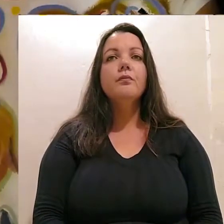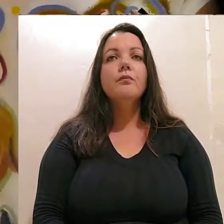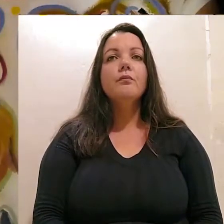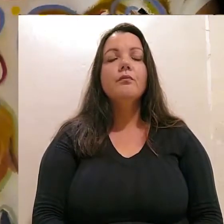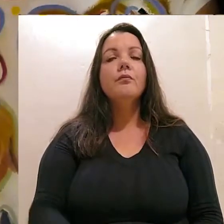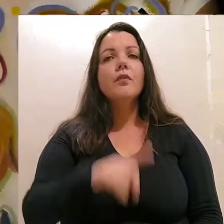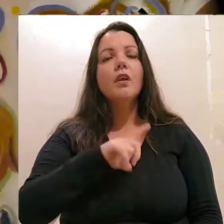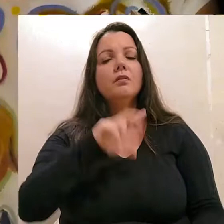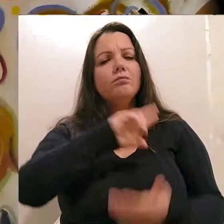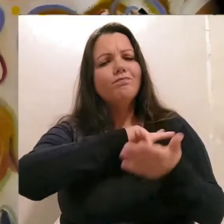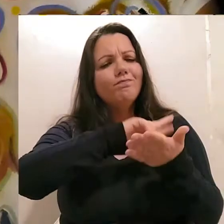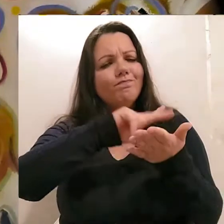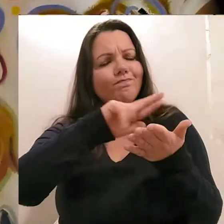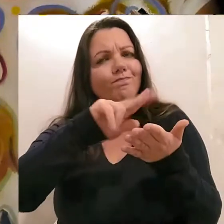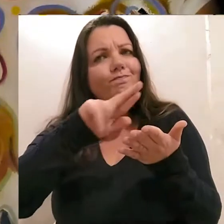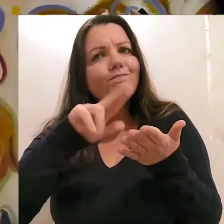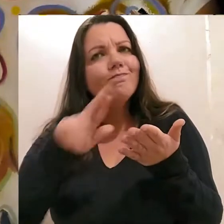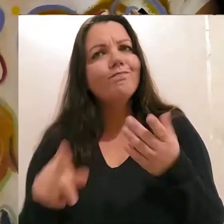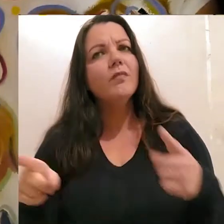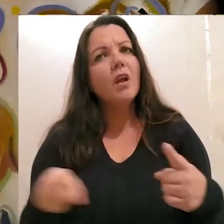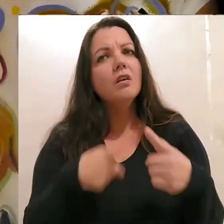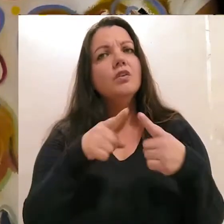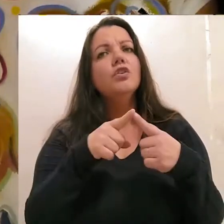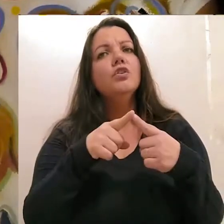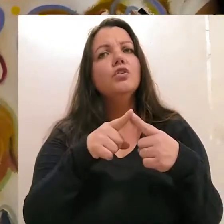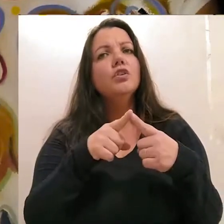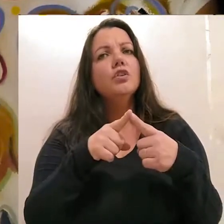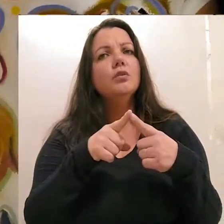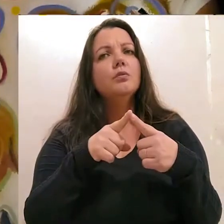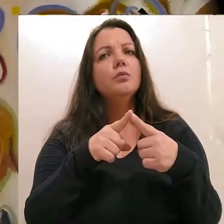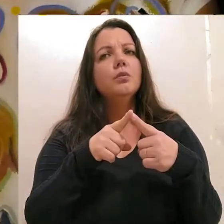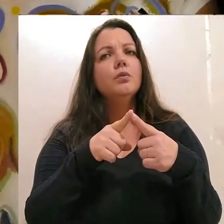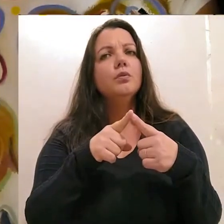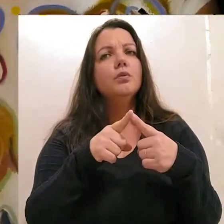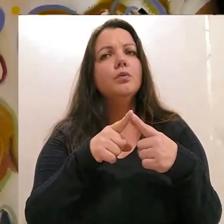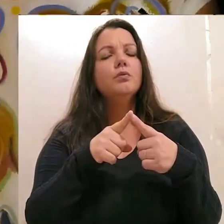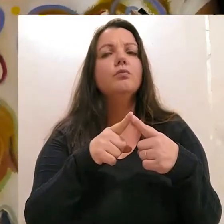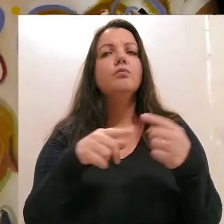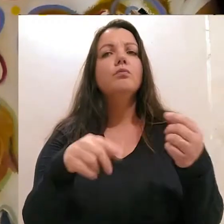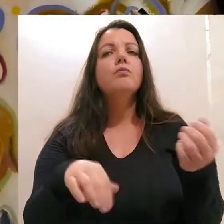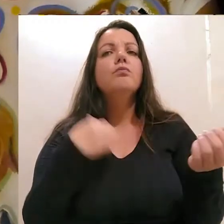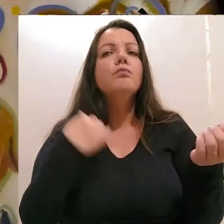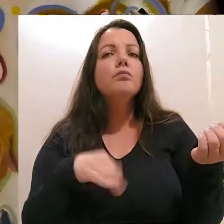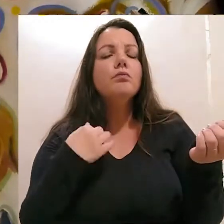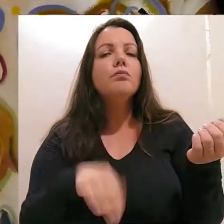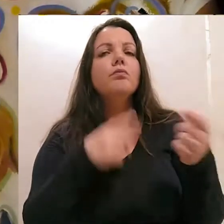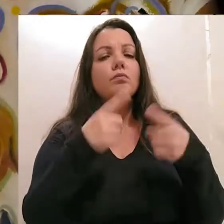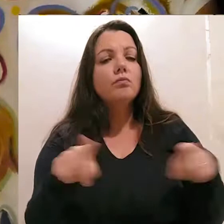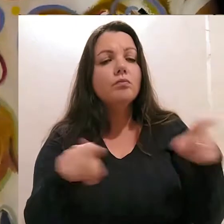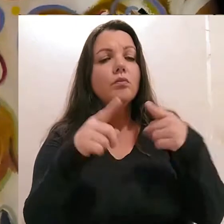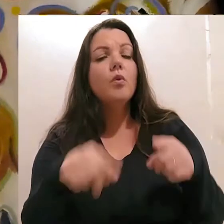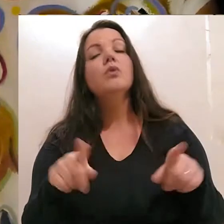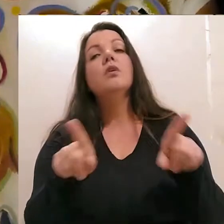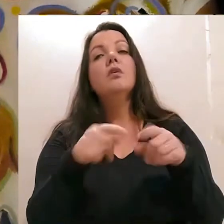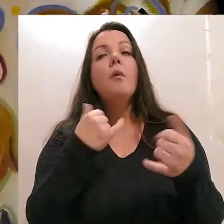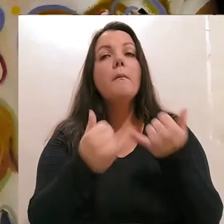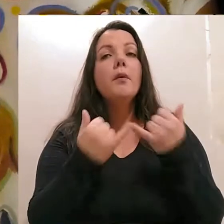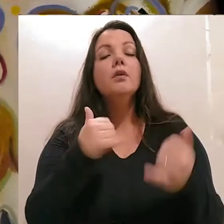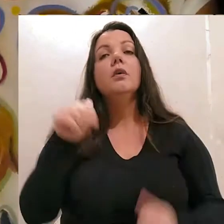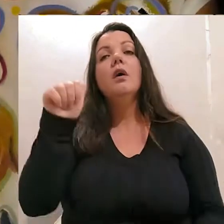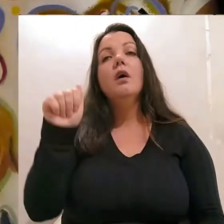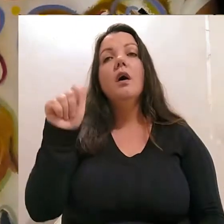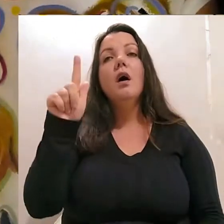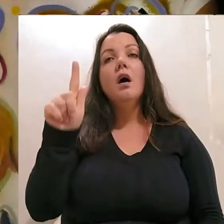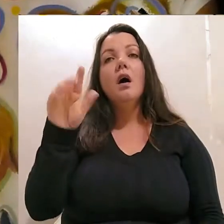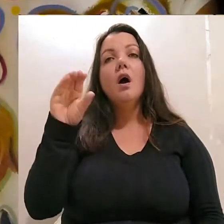enfim outros vários vários outros instrumentos de lagos né A